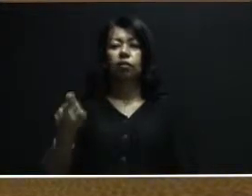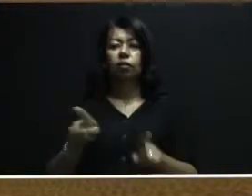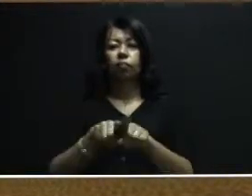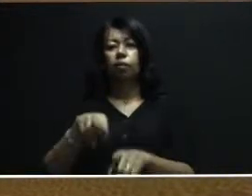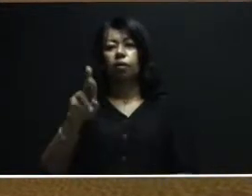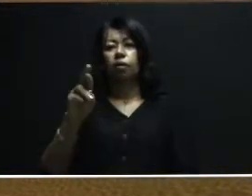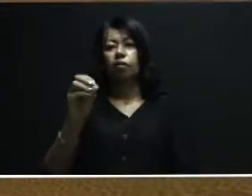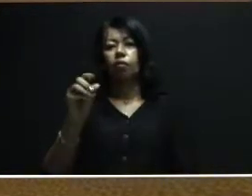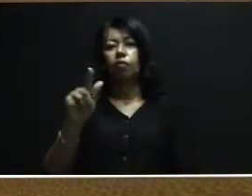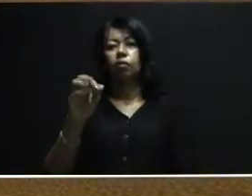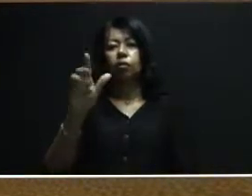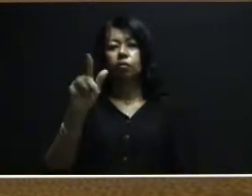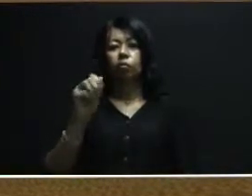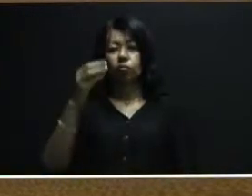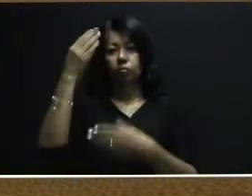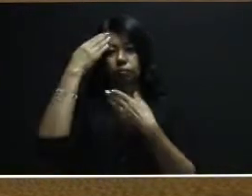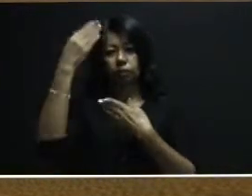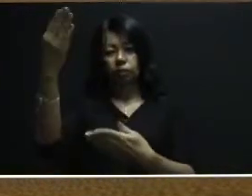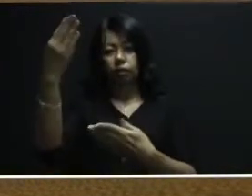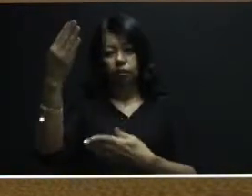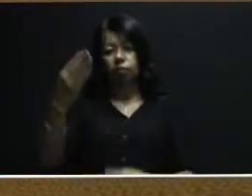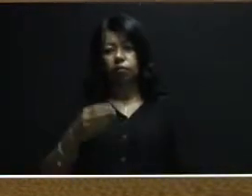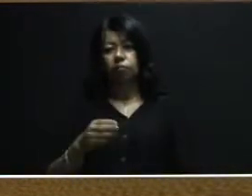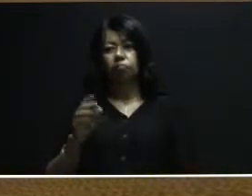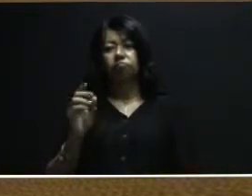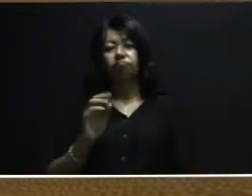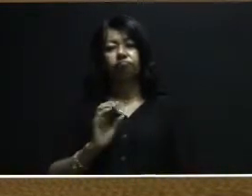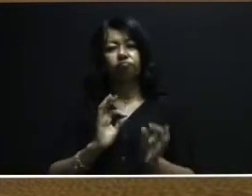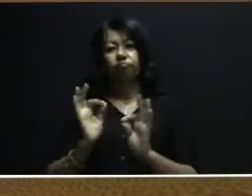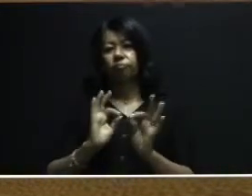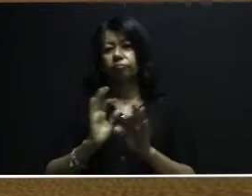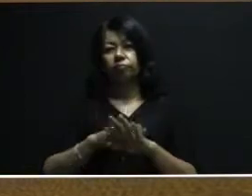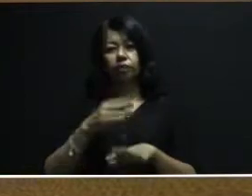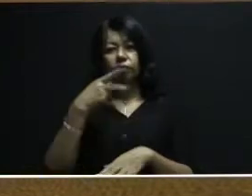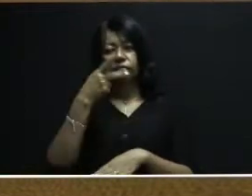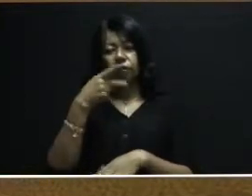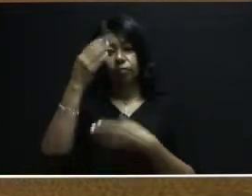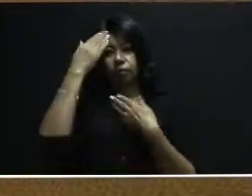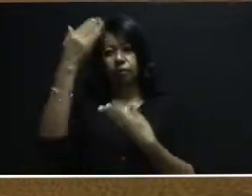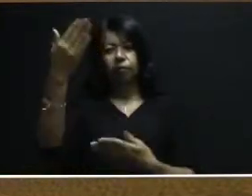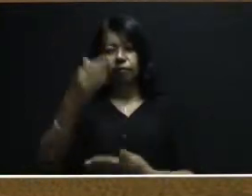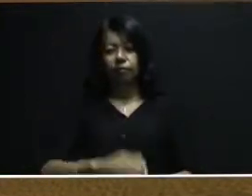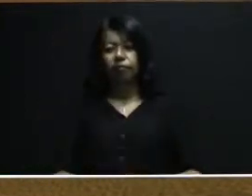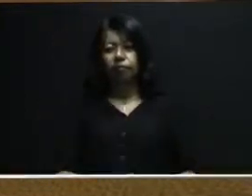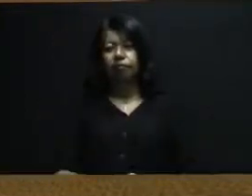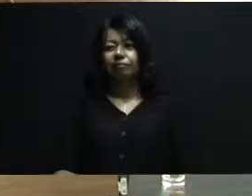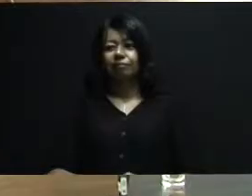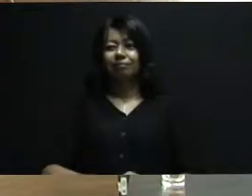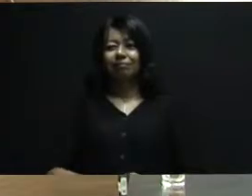Rodrigo. Muitíssimo obrigado, gente. Eu não tenho mais o que falar. Muitíssimo obrigado.